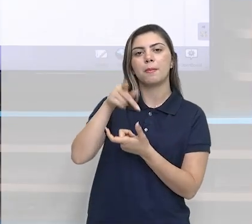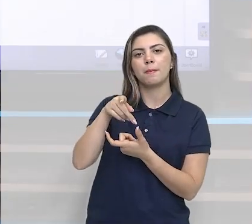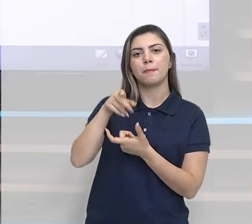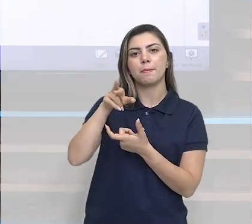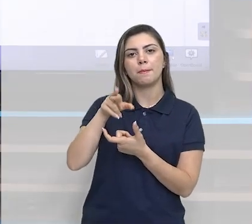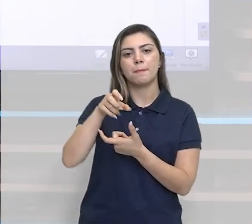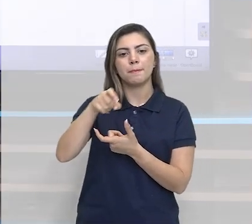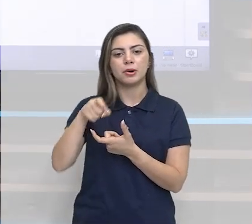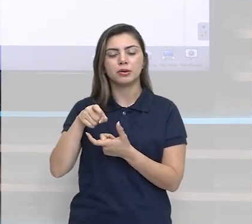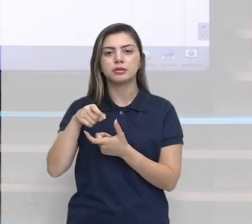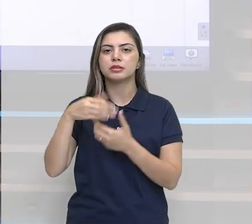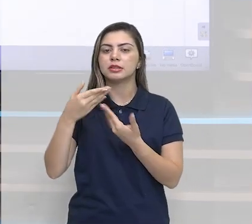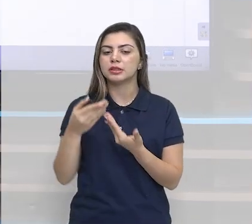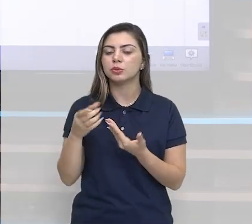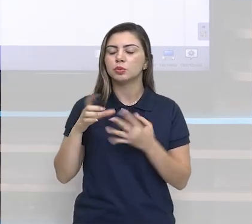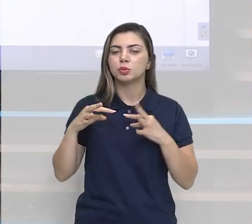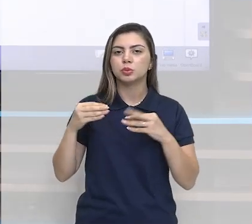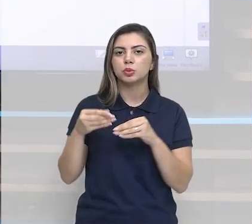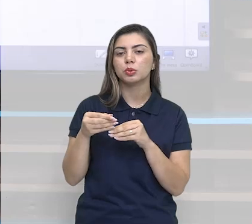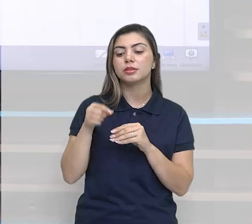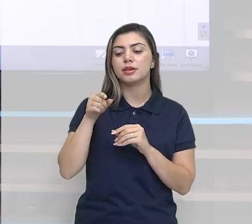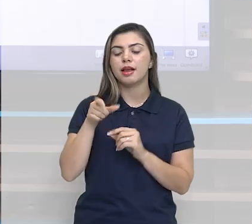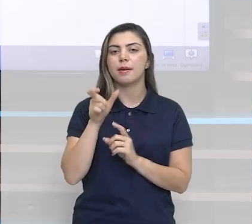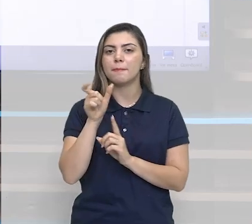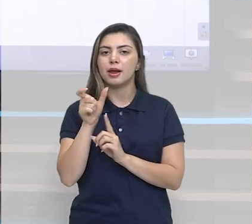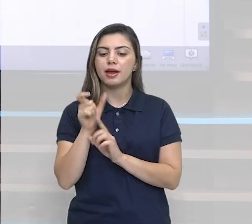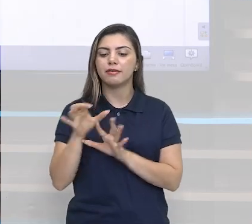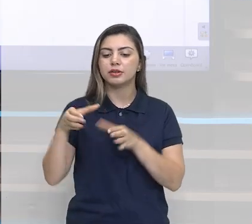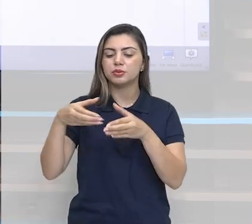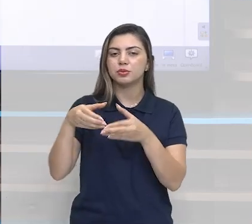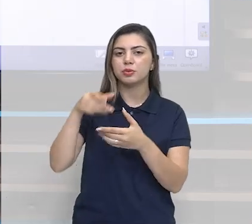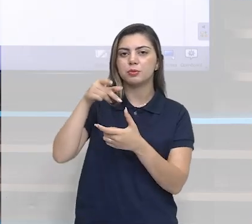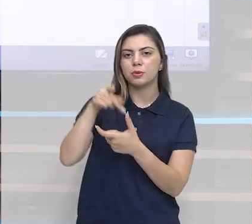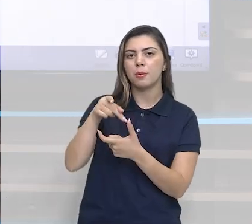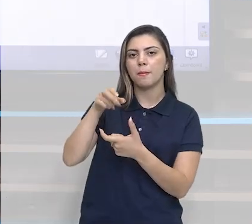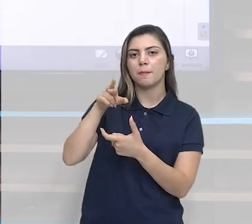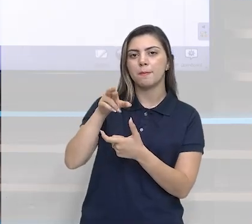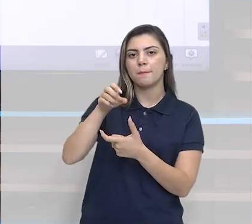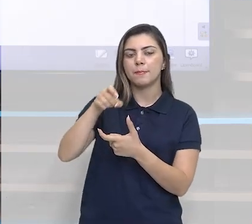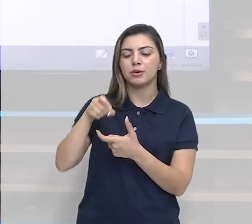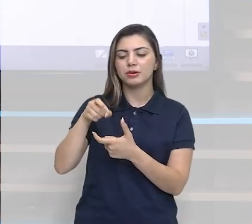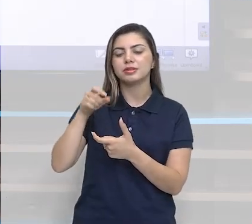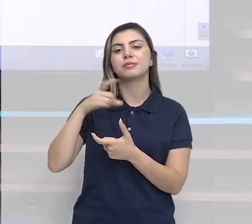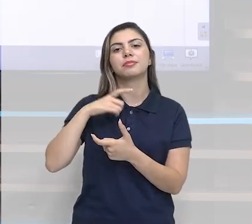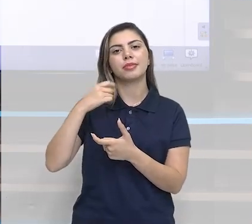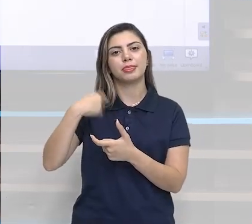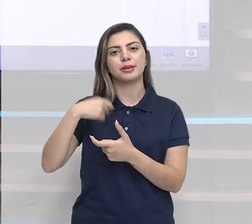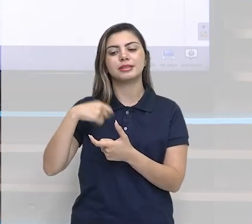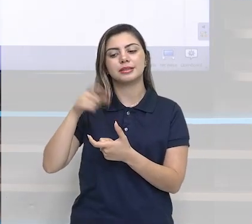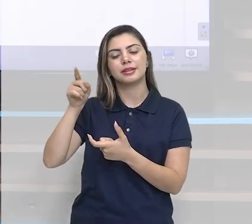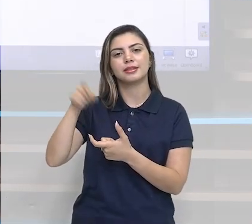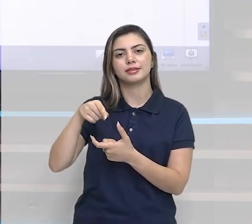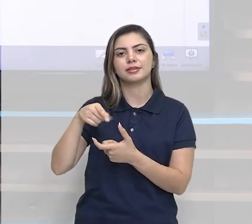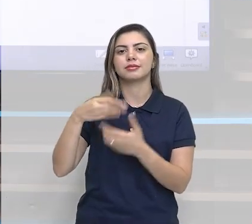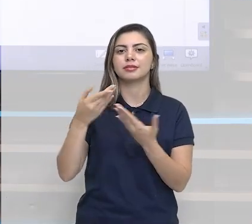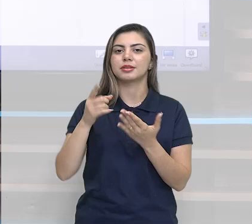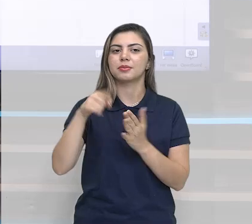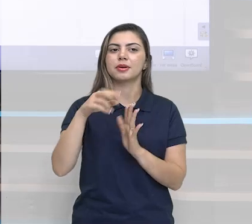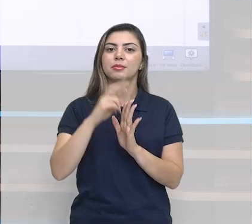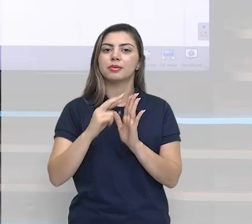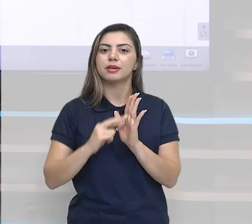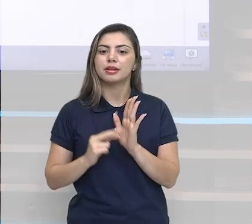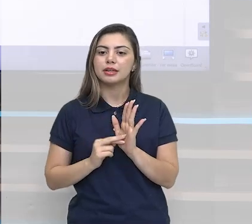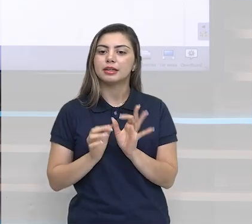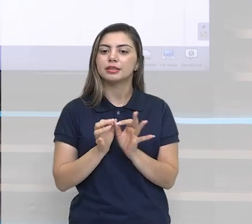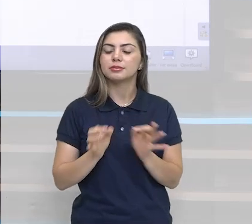todas as palavras proparoxítonas são acentuadas. Gente, essa é a regra mais simples e mais fácil de você entender. Você